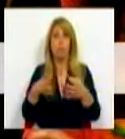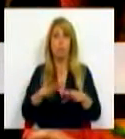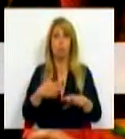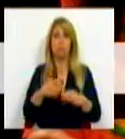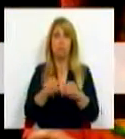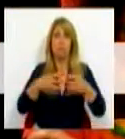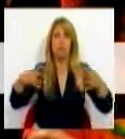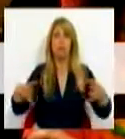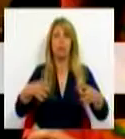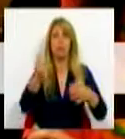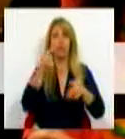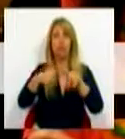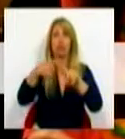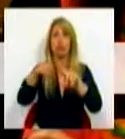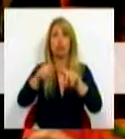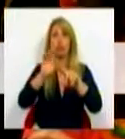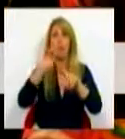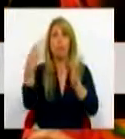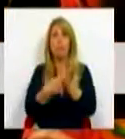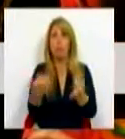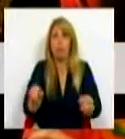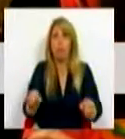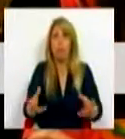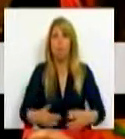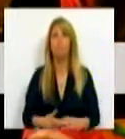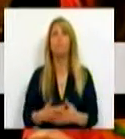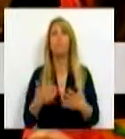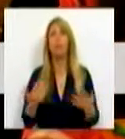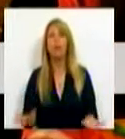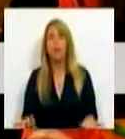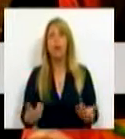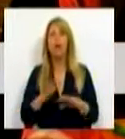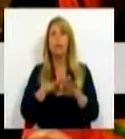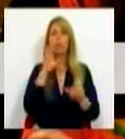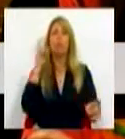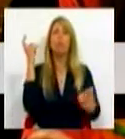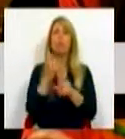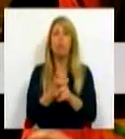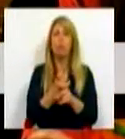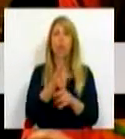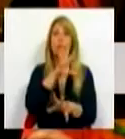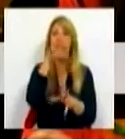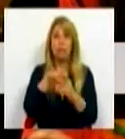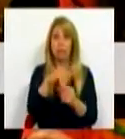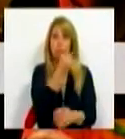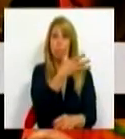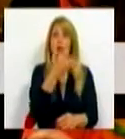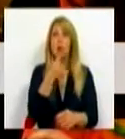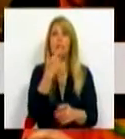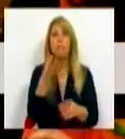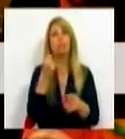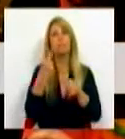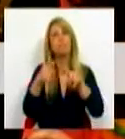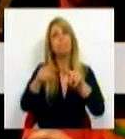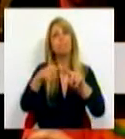Muito bem. Em 2012, novamente, num relatório sob controle interno, dizem que os créditos podiam ser alterados